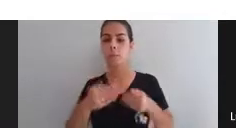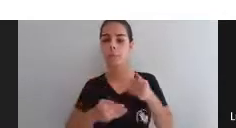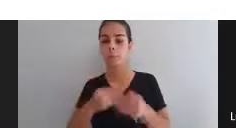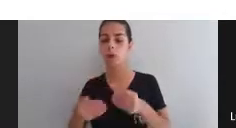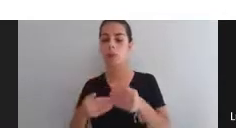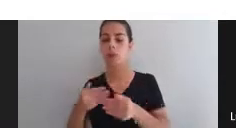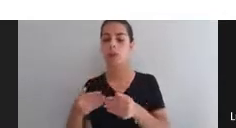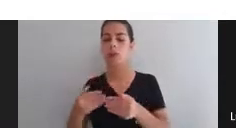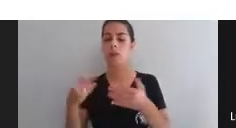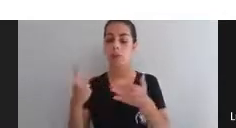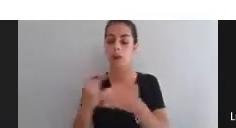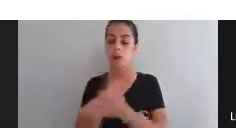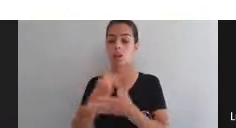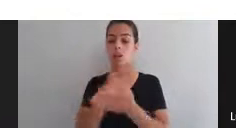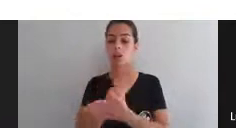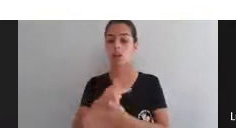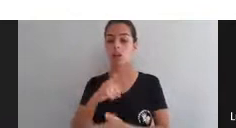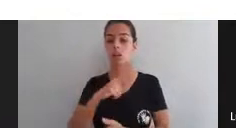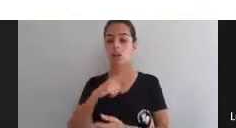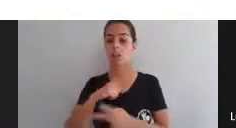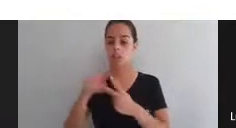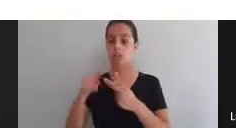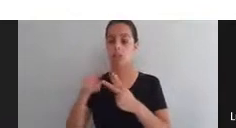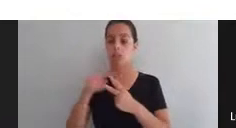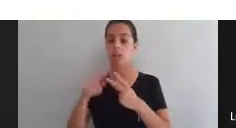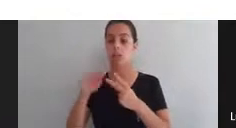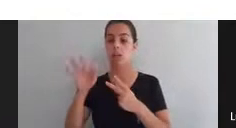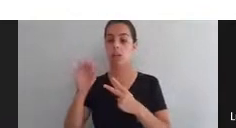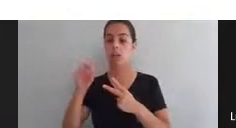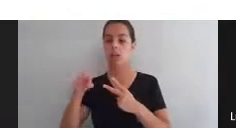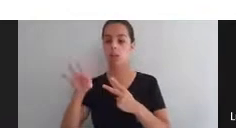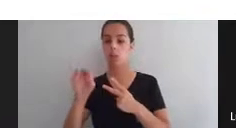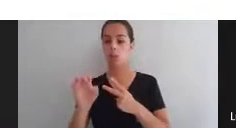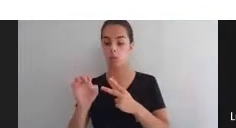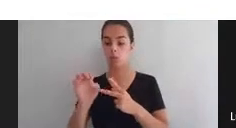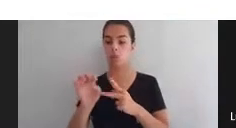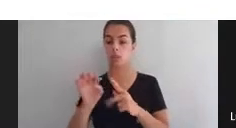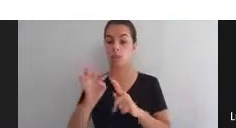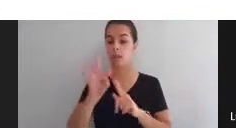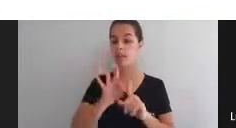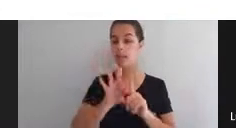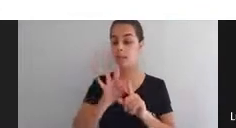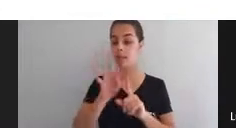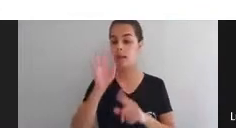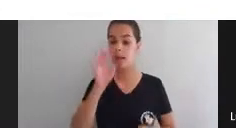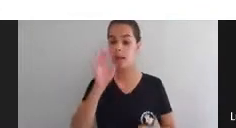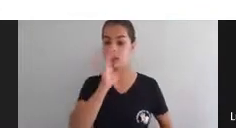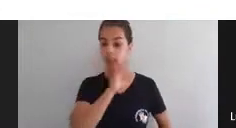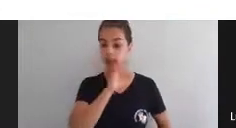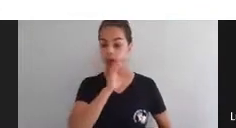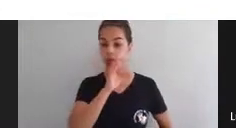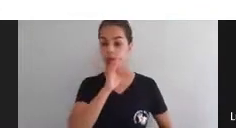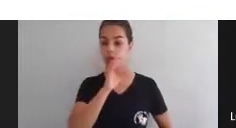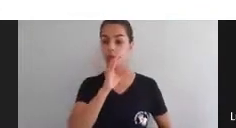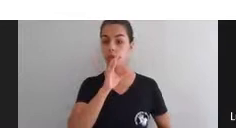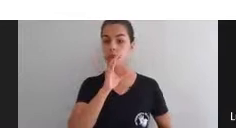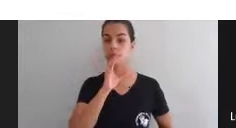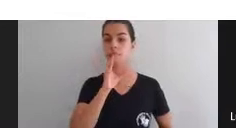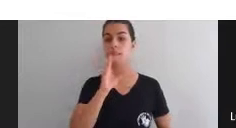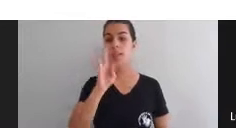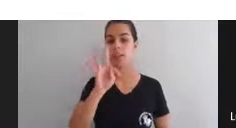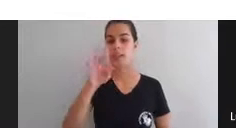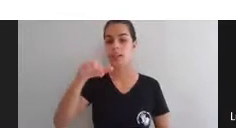processos estão acontecendo entre duas fontes térmicas com uma temperatura quente, né, TQ,